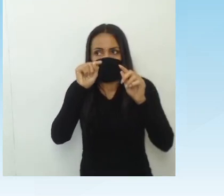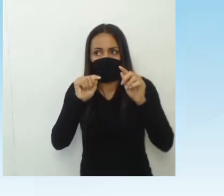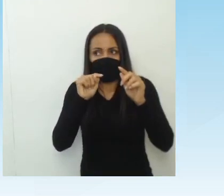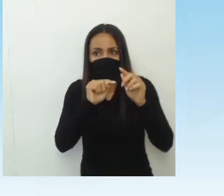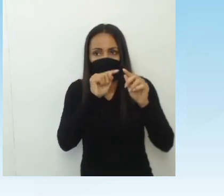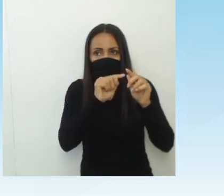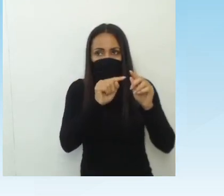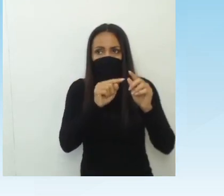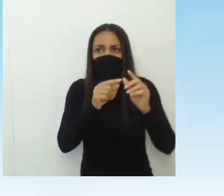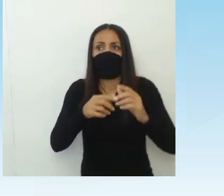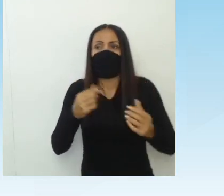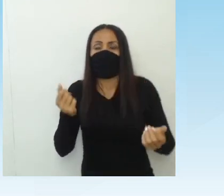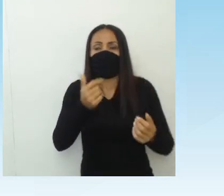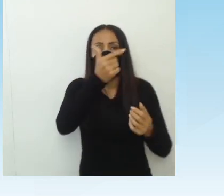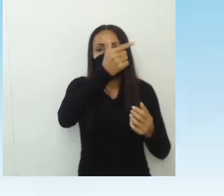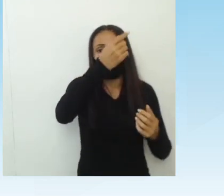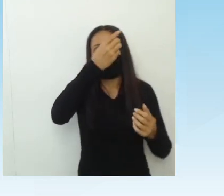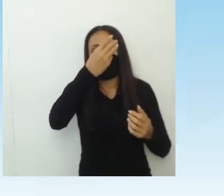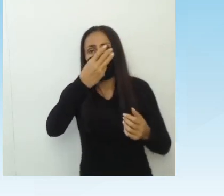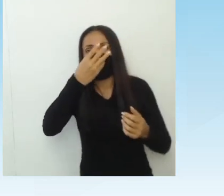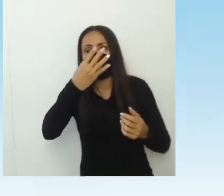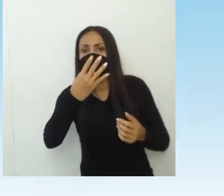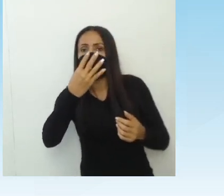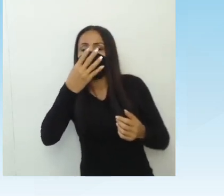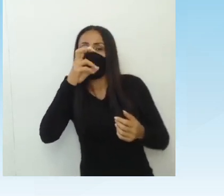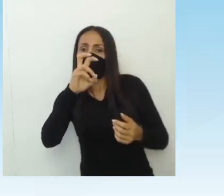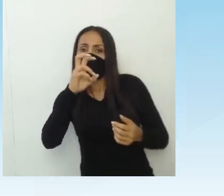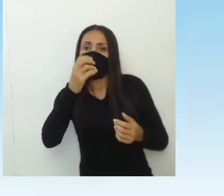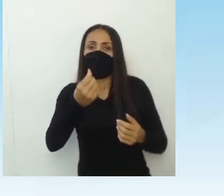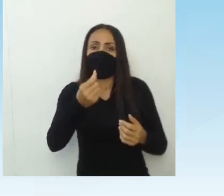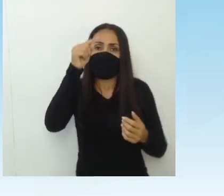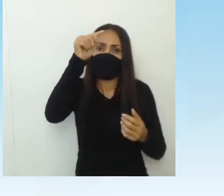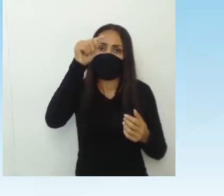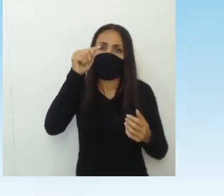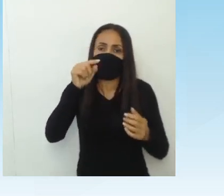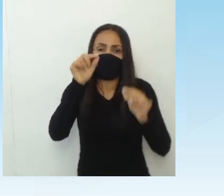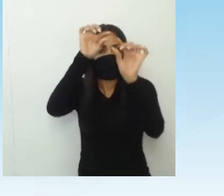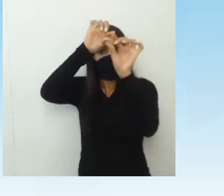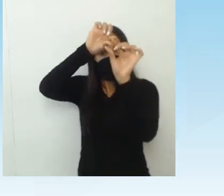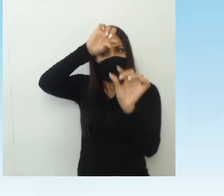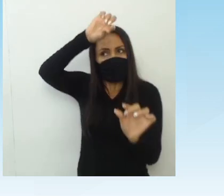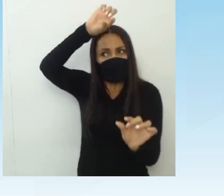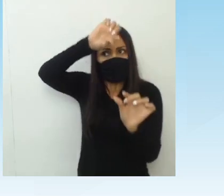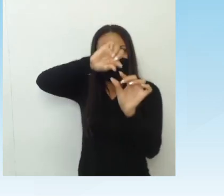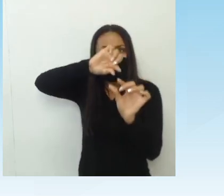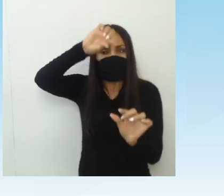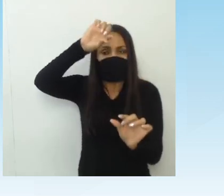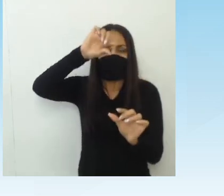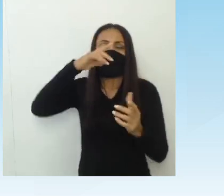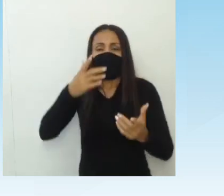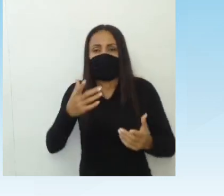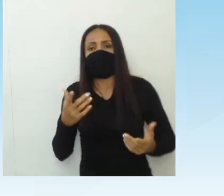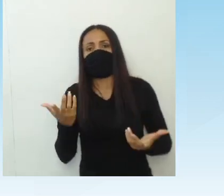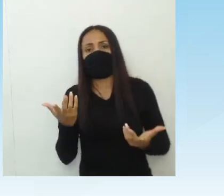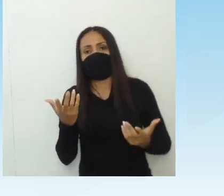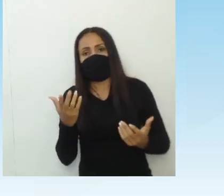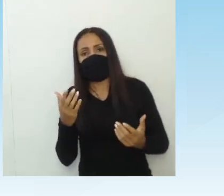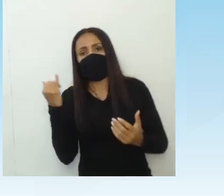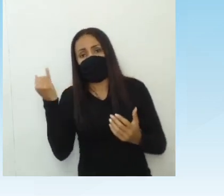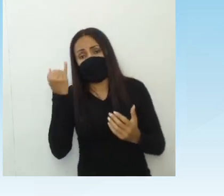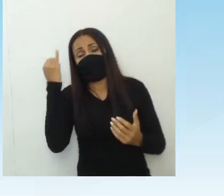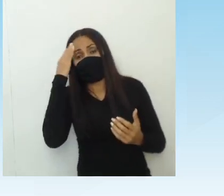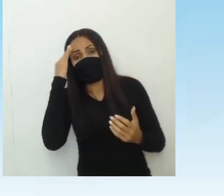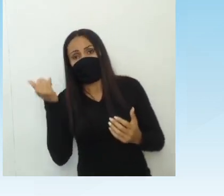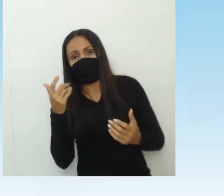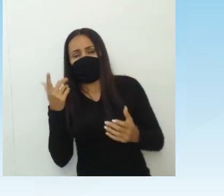Ponto 2, ponto 3, ponto 4, ponto 5, ponto 6 em coluna, formando a célula Braille. É muito interessante. Pesquisa sobre isso